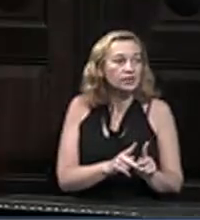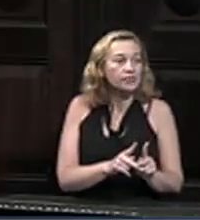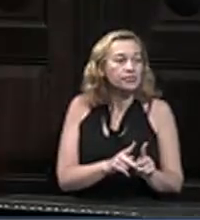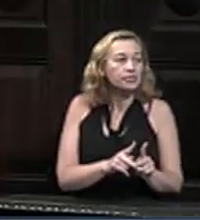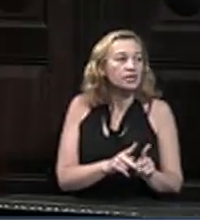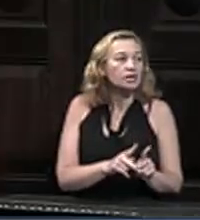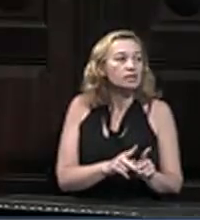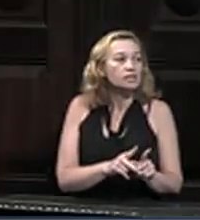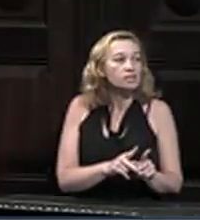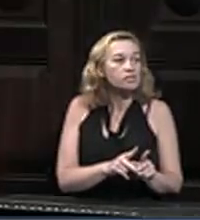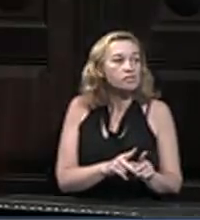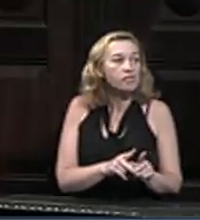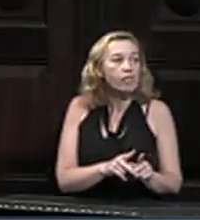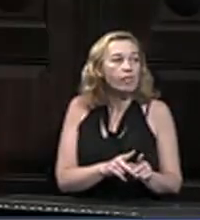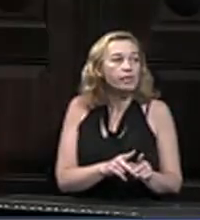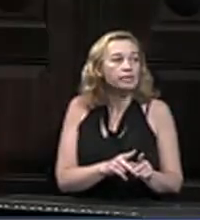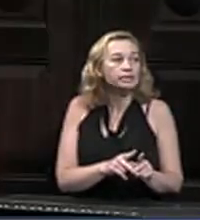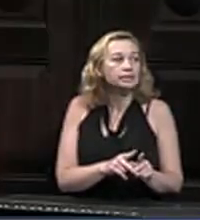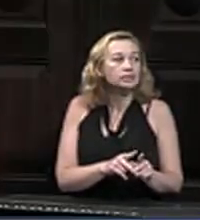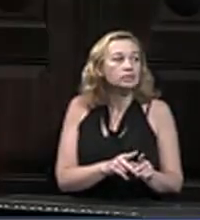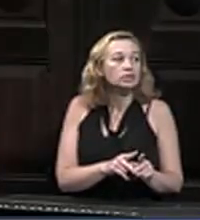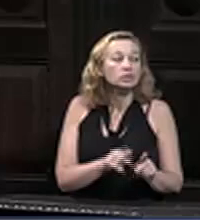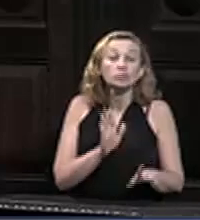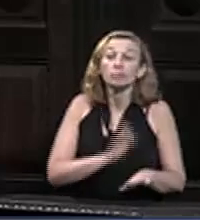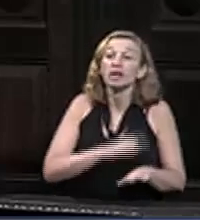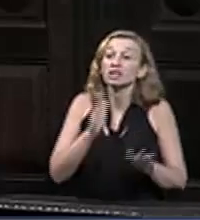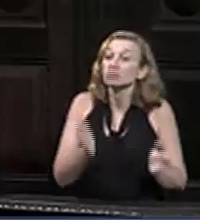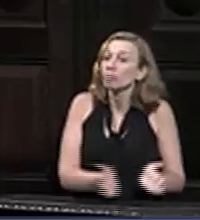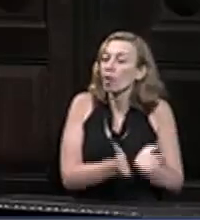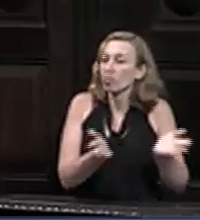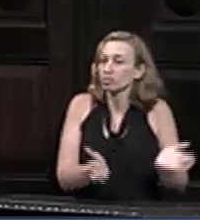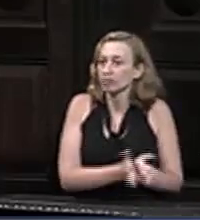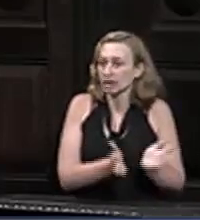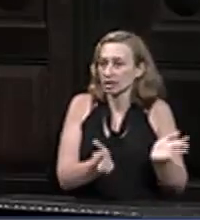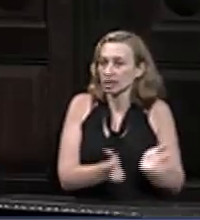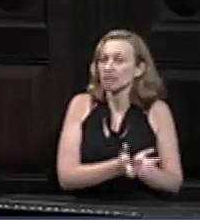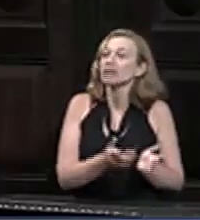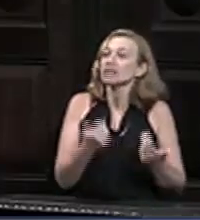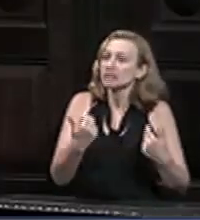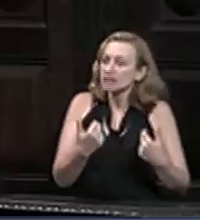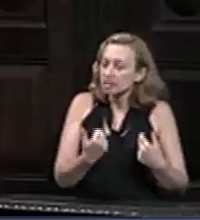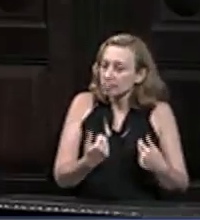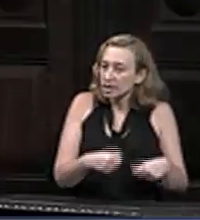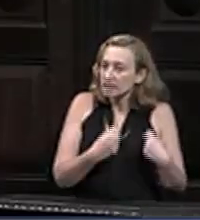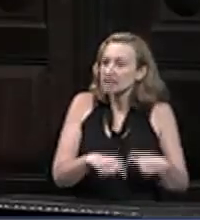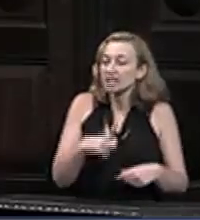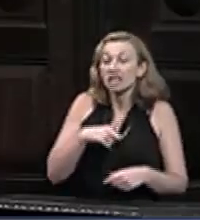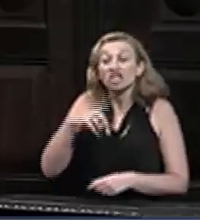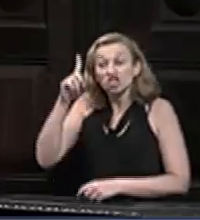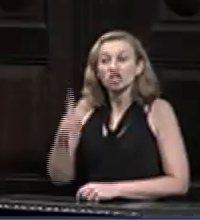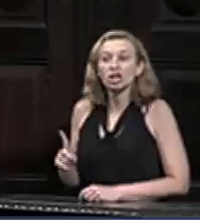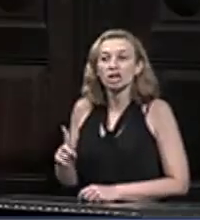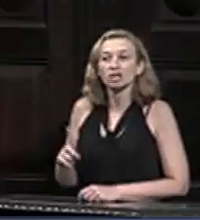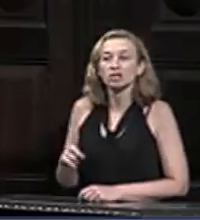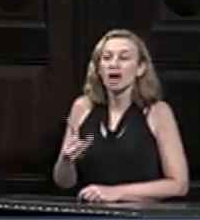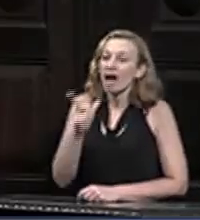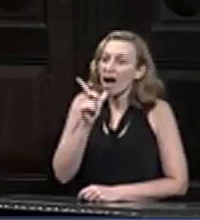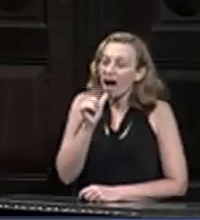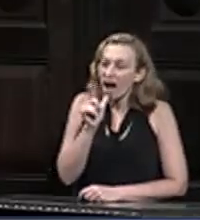incluindo a mais pobre, tem que ter direito à